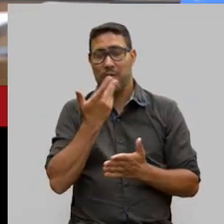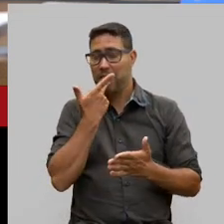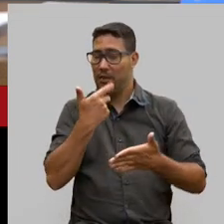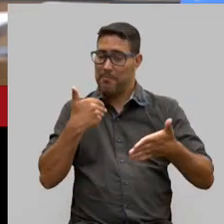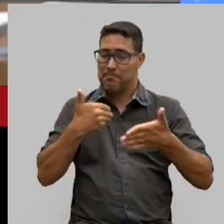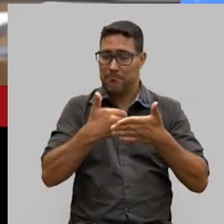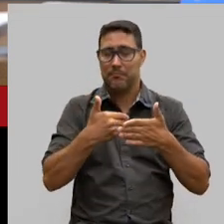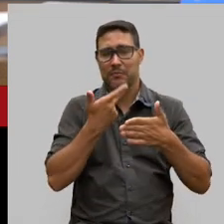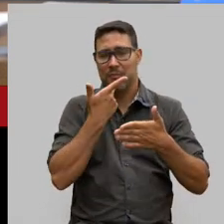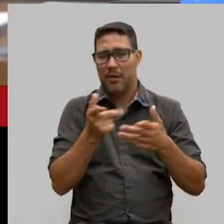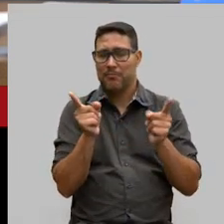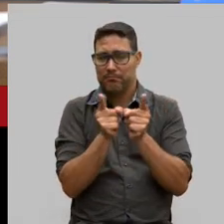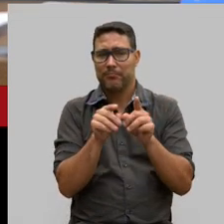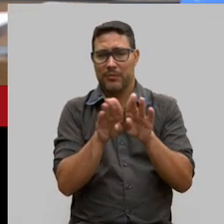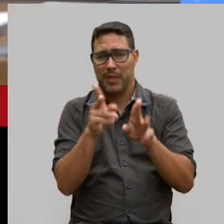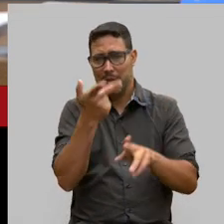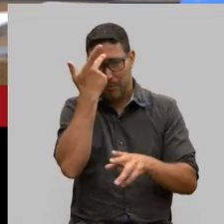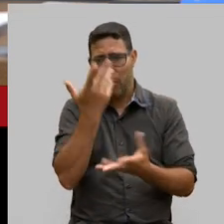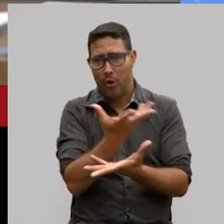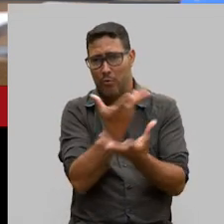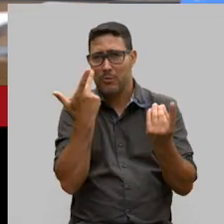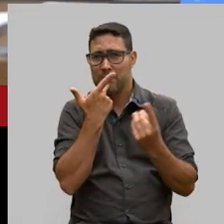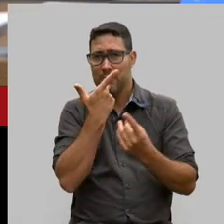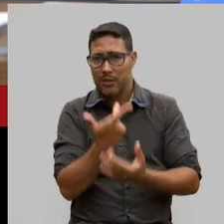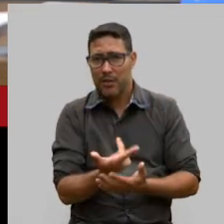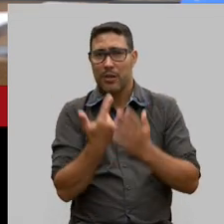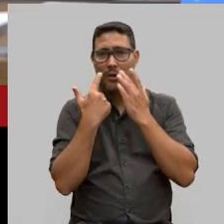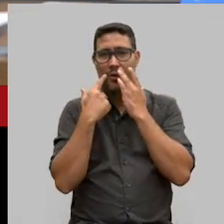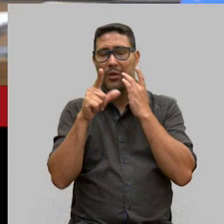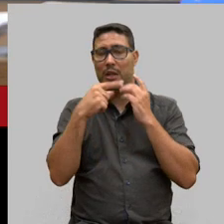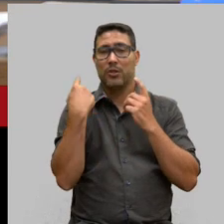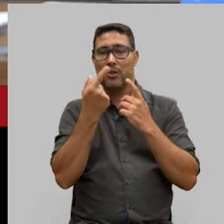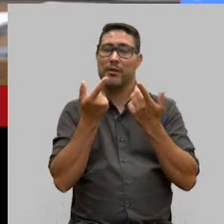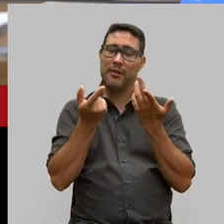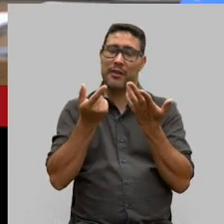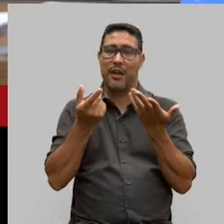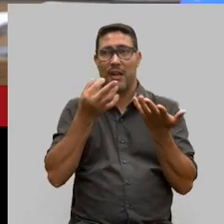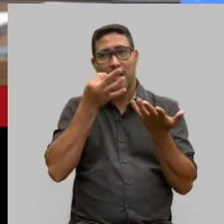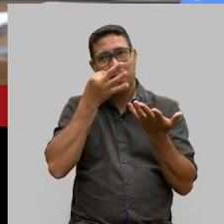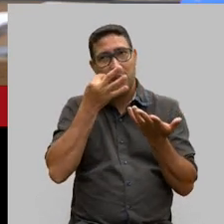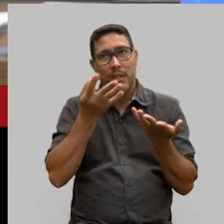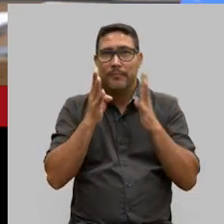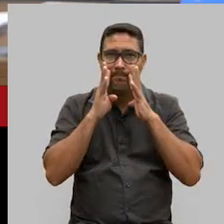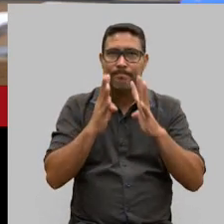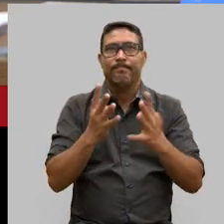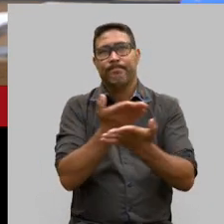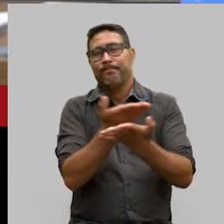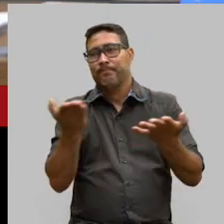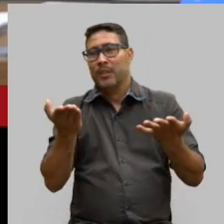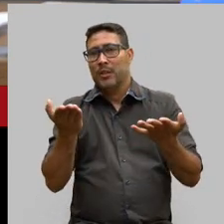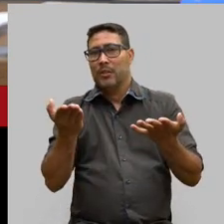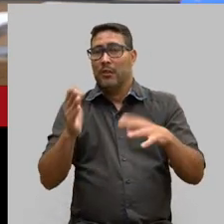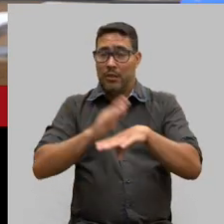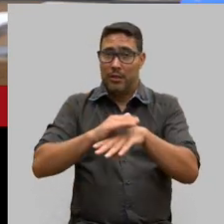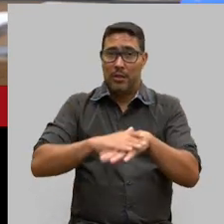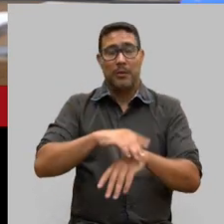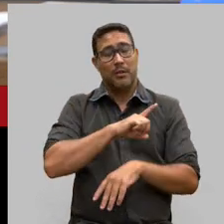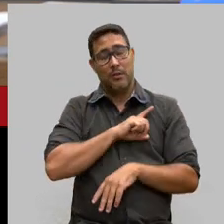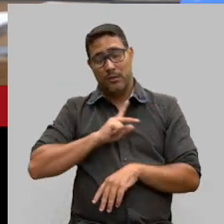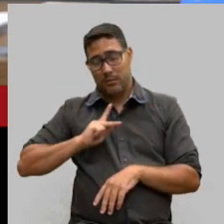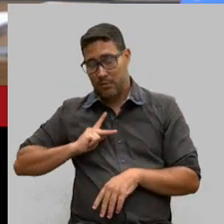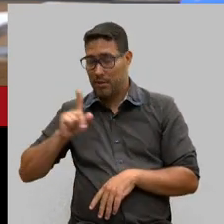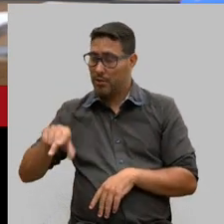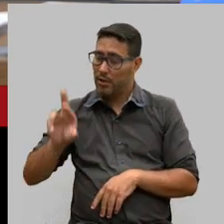que tem muita gente para falar e a e a intenção Nossa é ouvir vocês mas já colocar a Defensoria Pública através da Coordenadoria